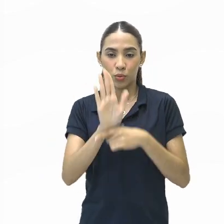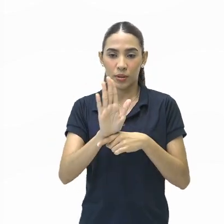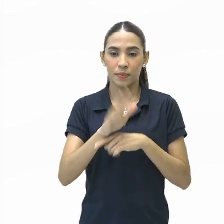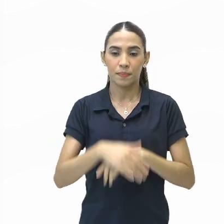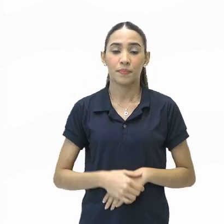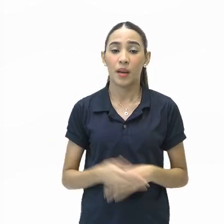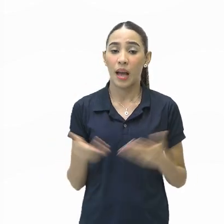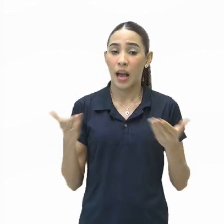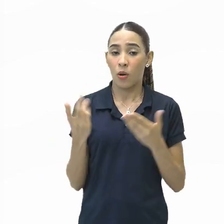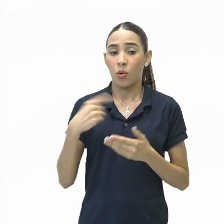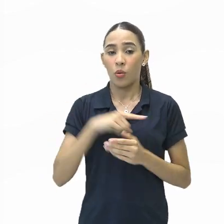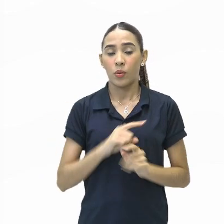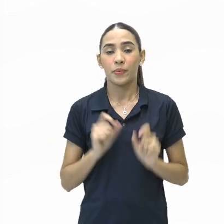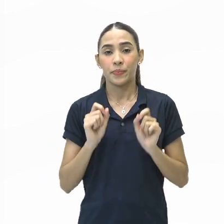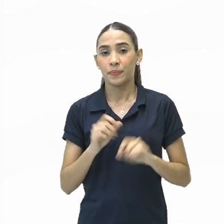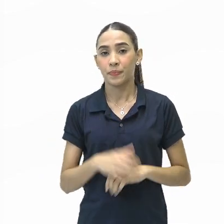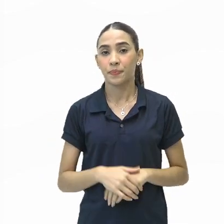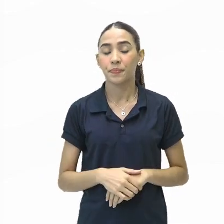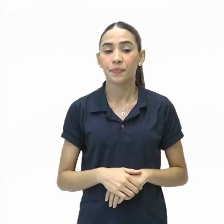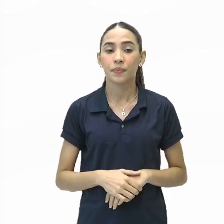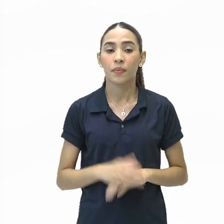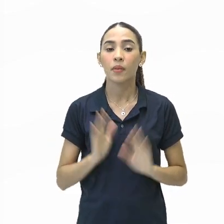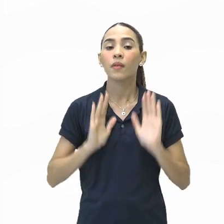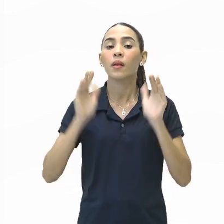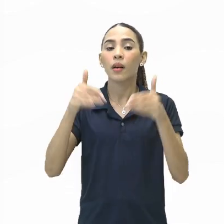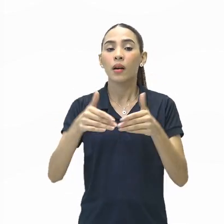Agora, nós vamos